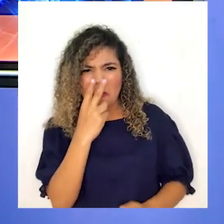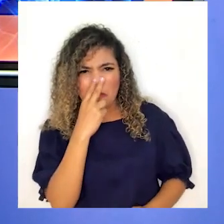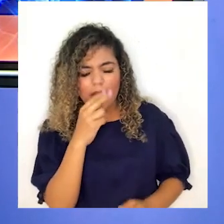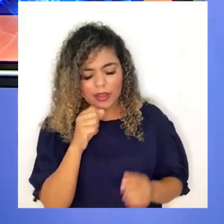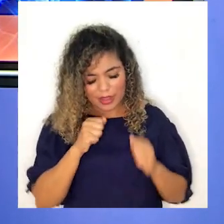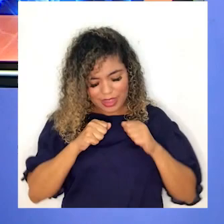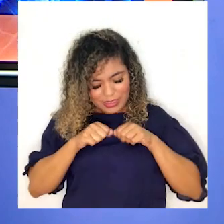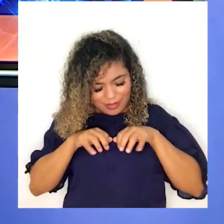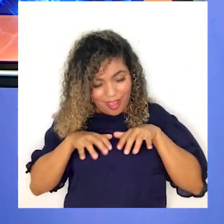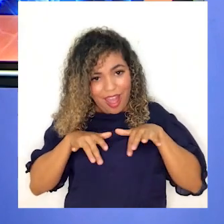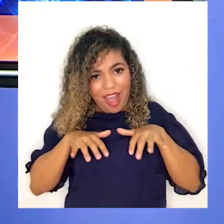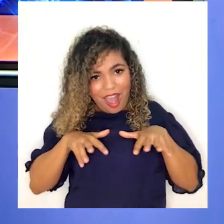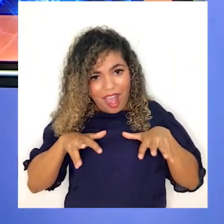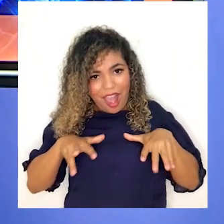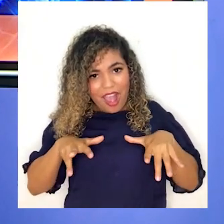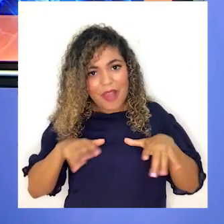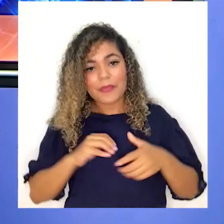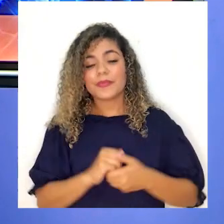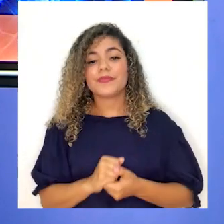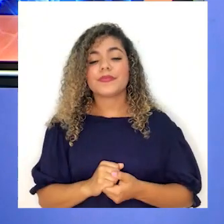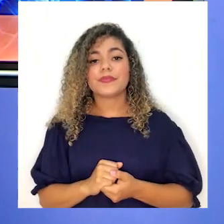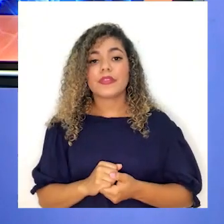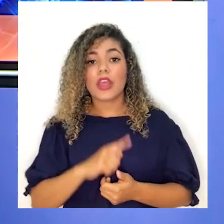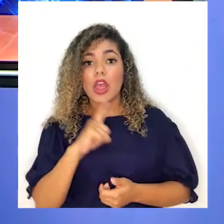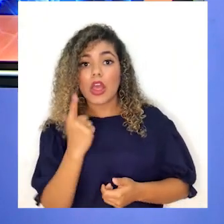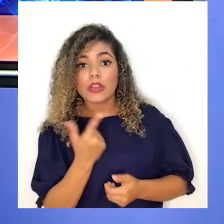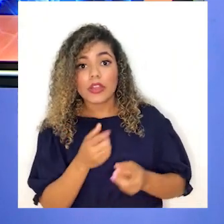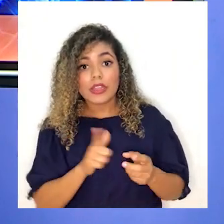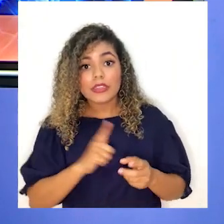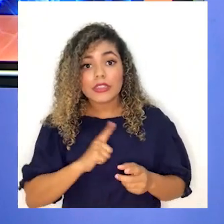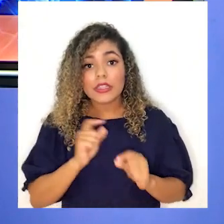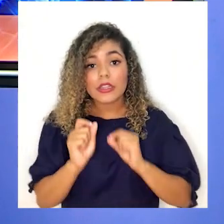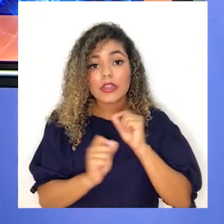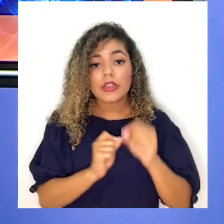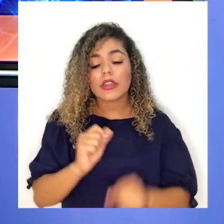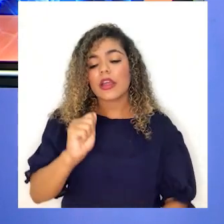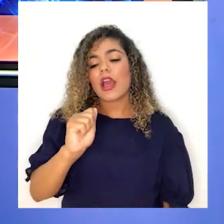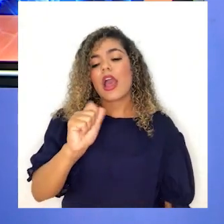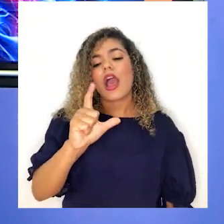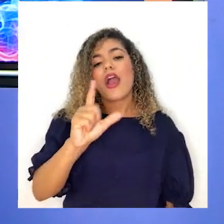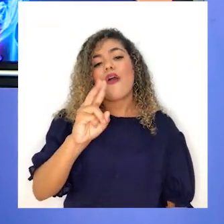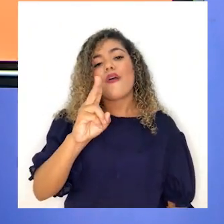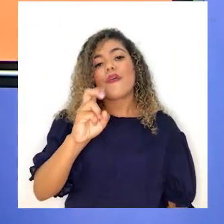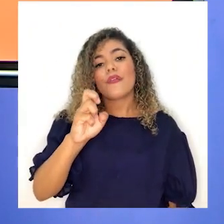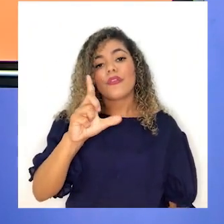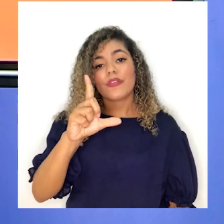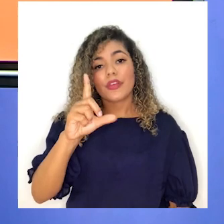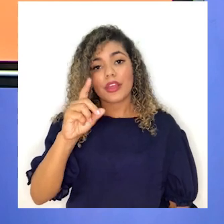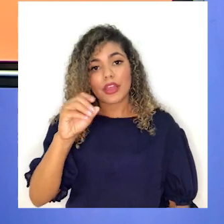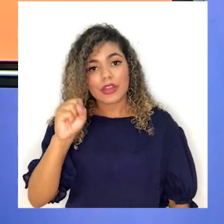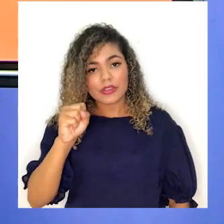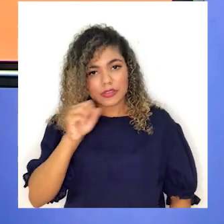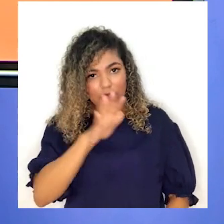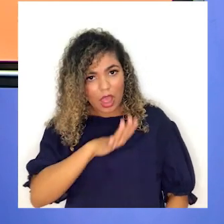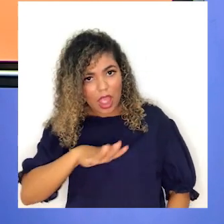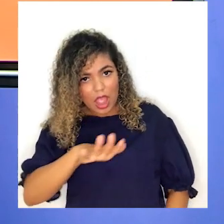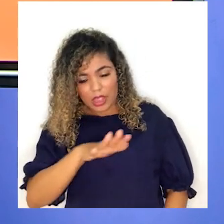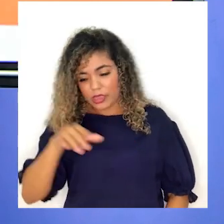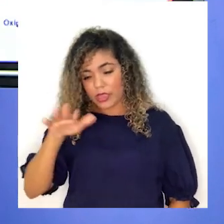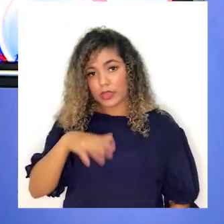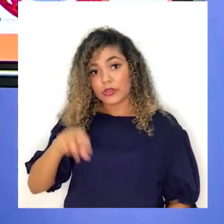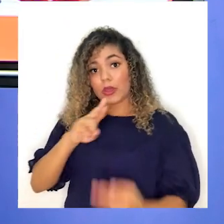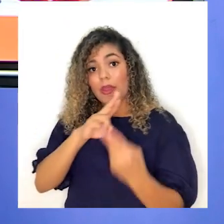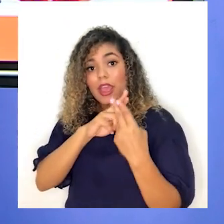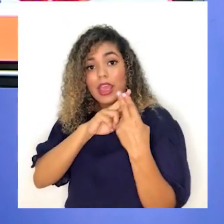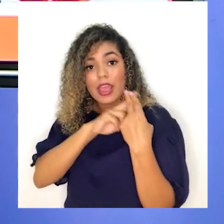ramificações, nós vamos ter os alvéolos, que são regiões responsáveis